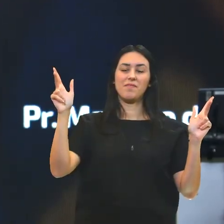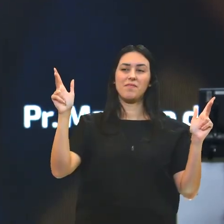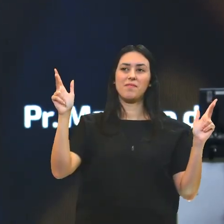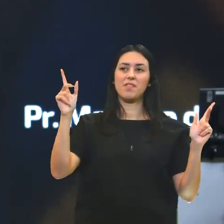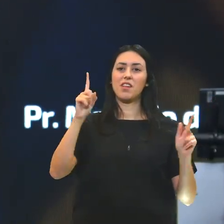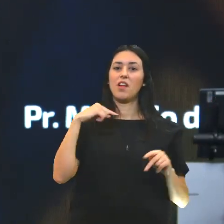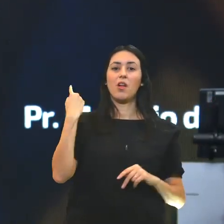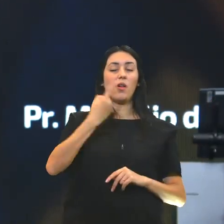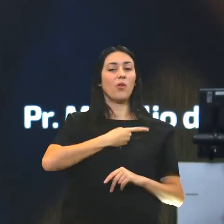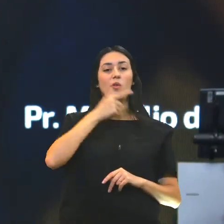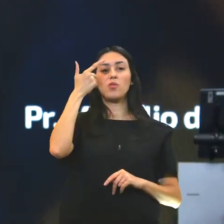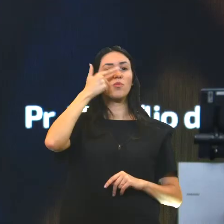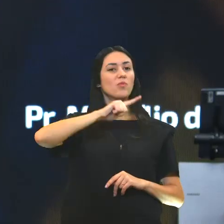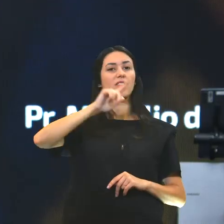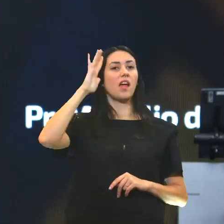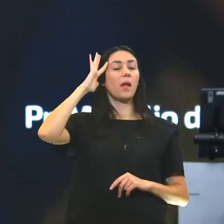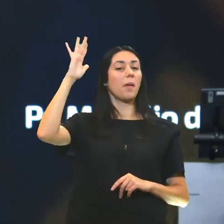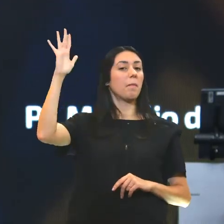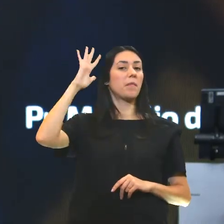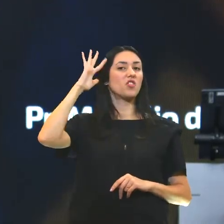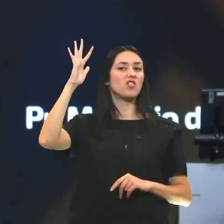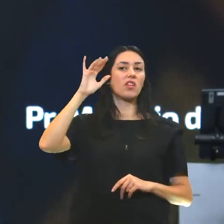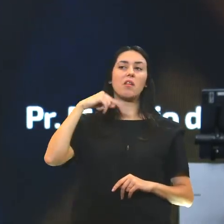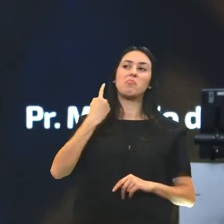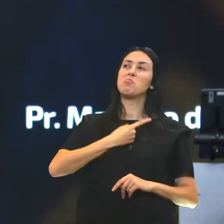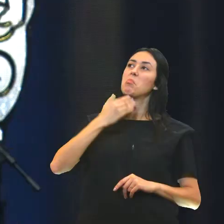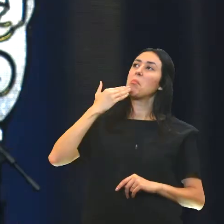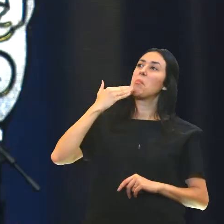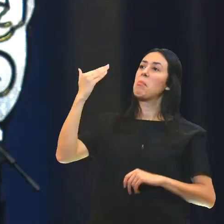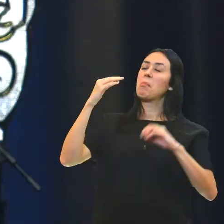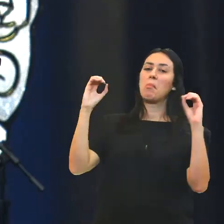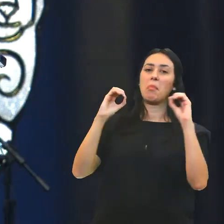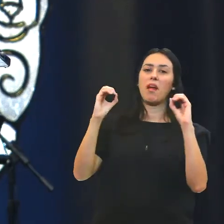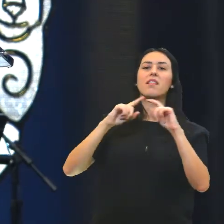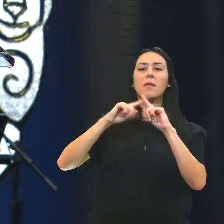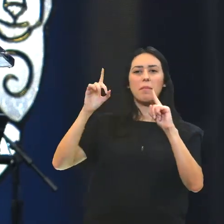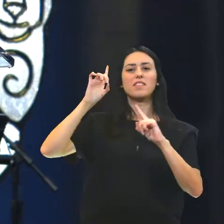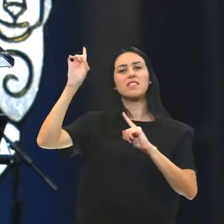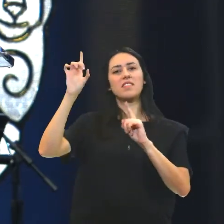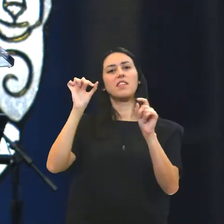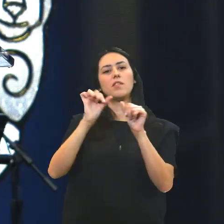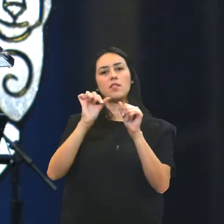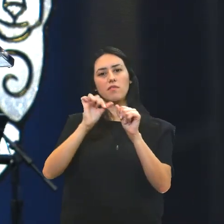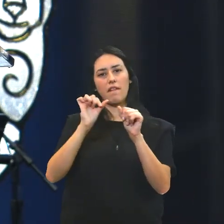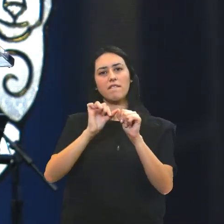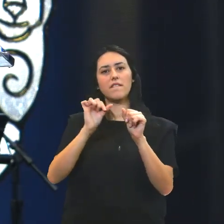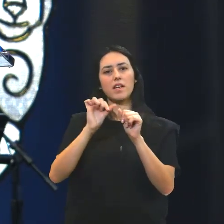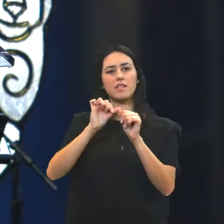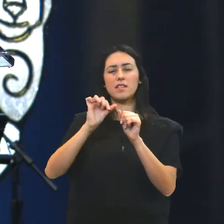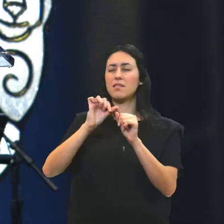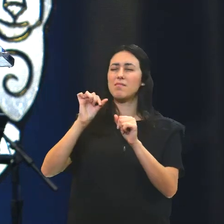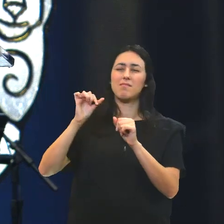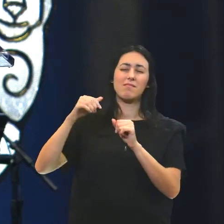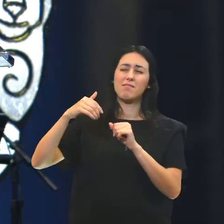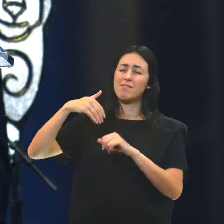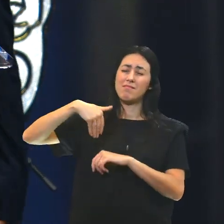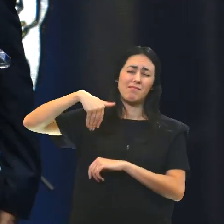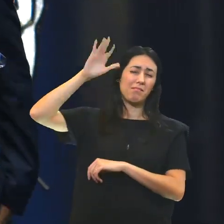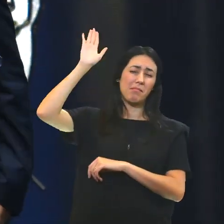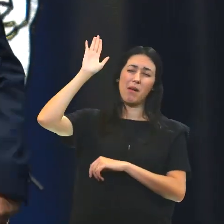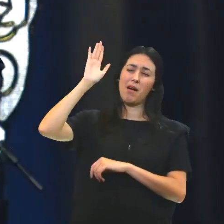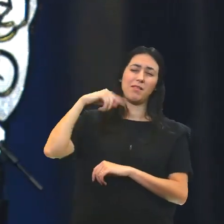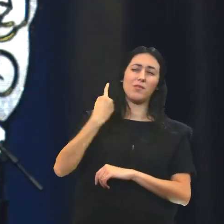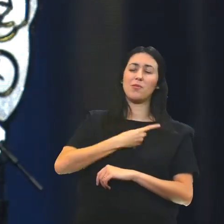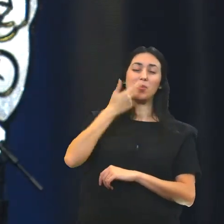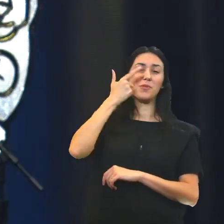possa imaginar ou até pedir. Sim, Deus faz muito além daquilo que nós podemos imaginar. E o capítulo vai